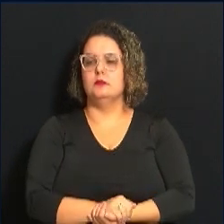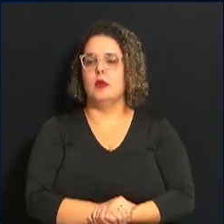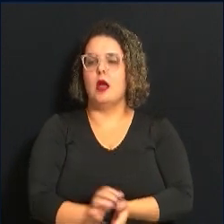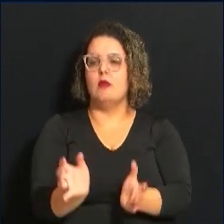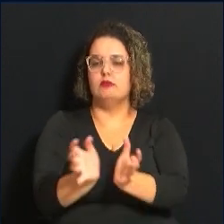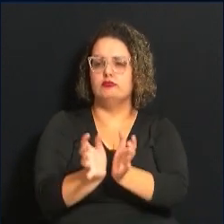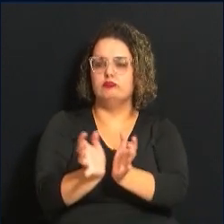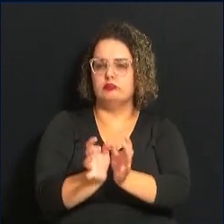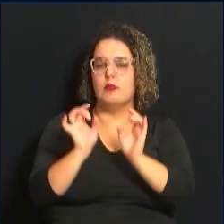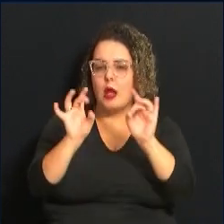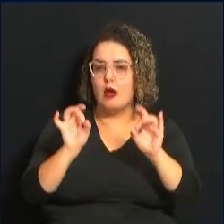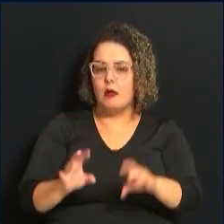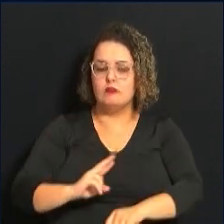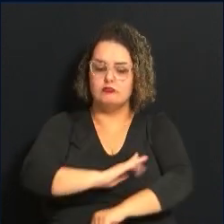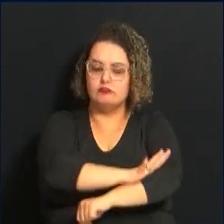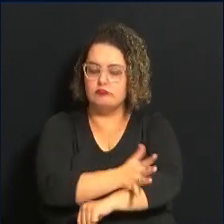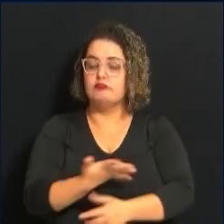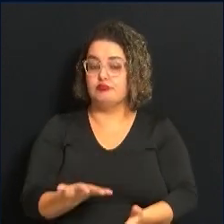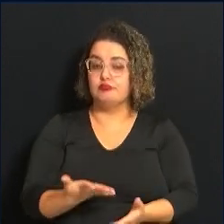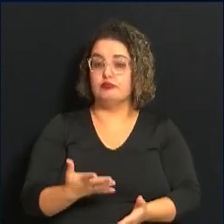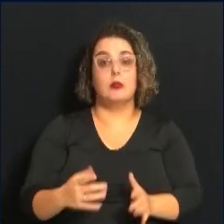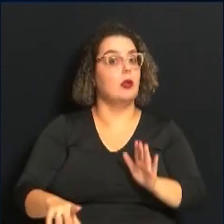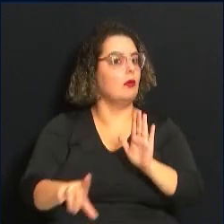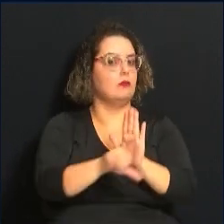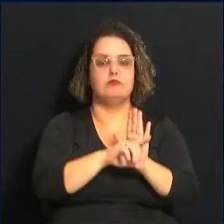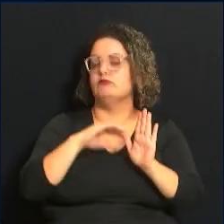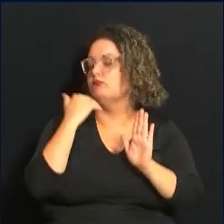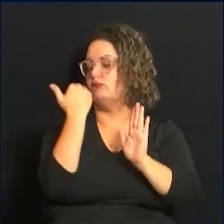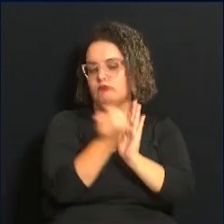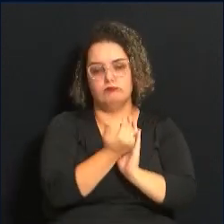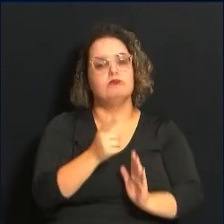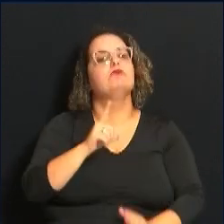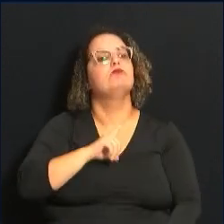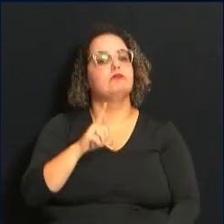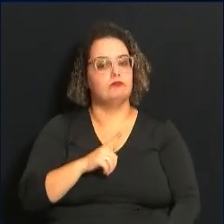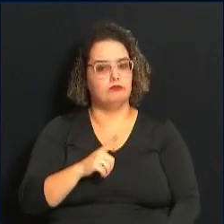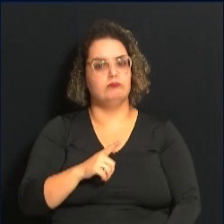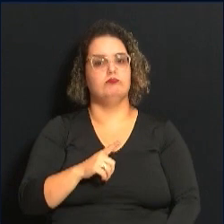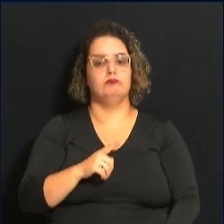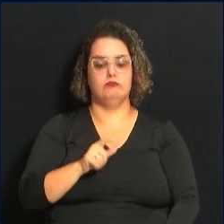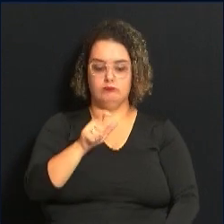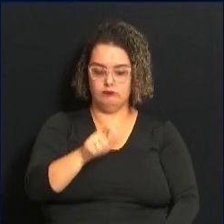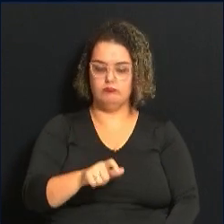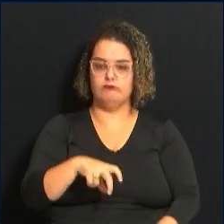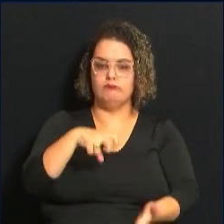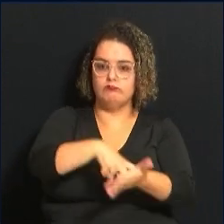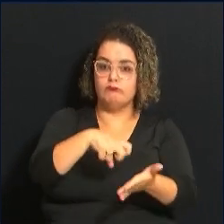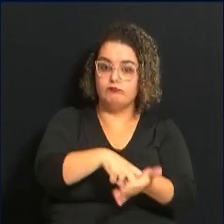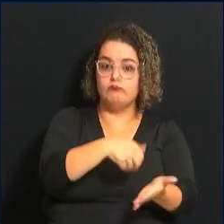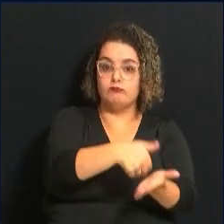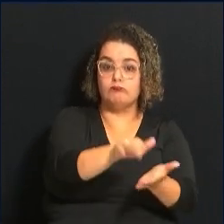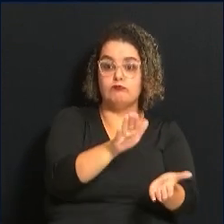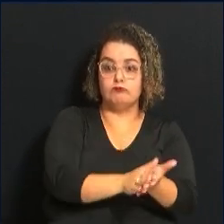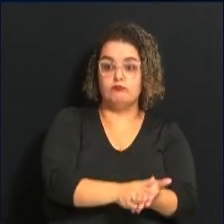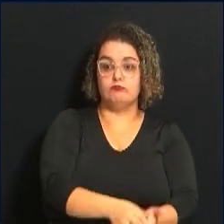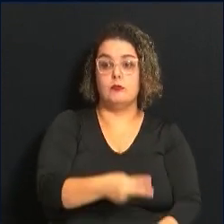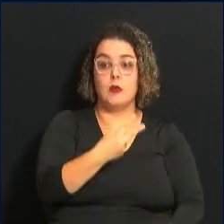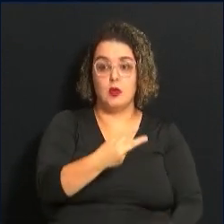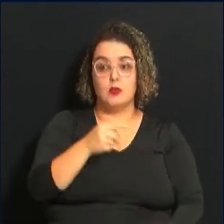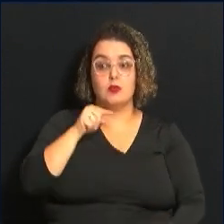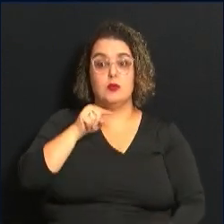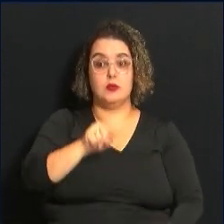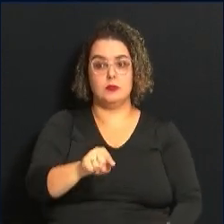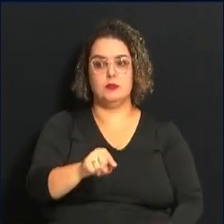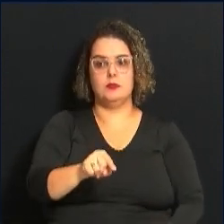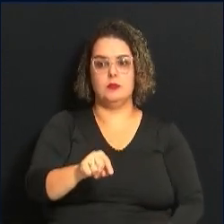que o descumprimento do que diz a lei acarretará ao infrator penalidades de multa de 2.000 unidades fiscais